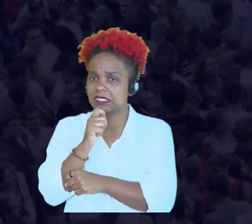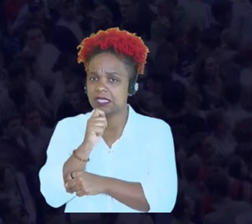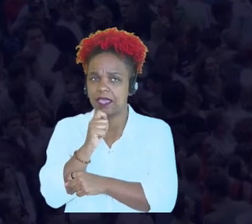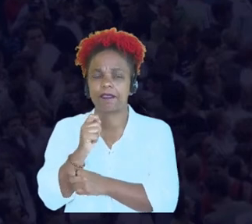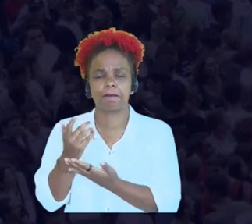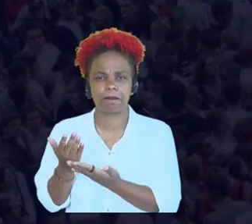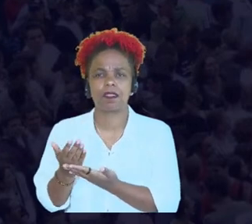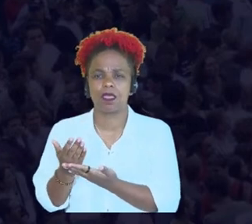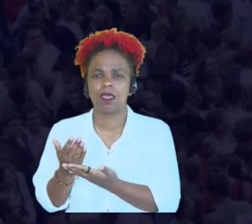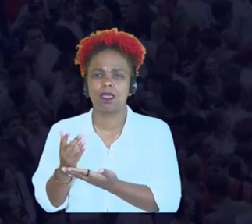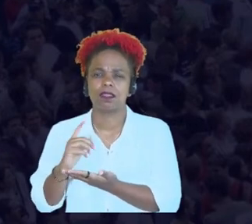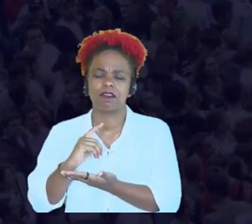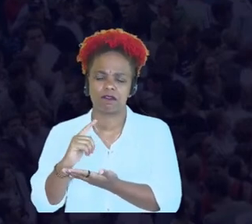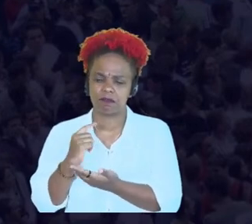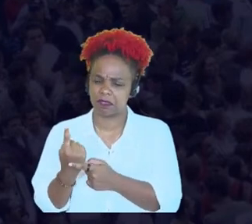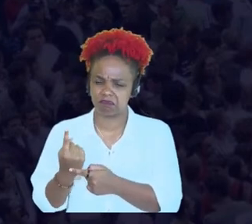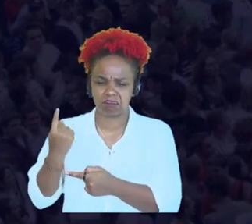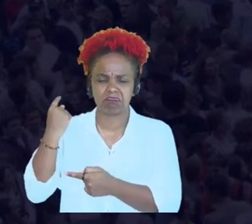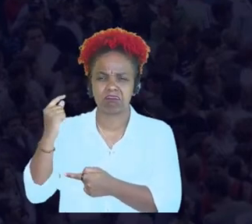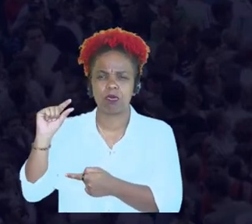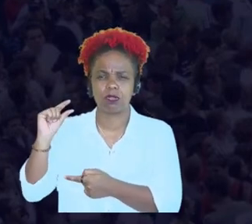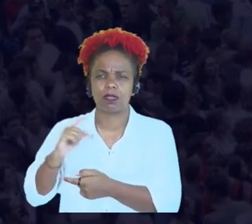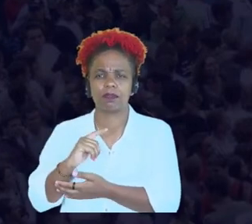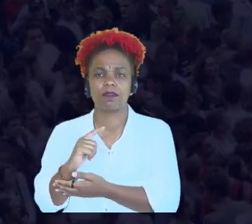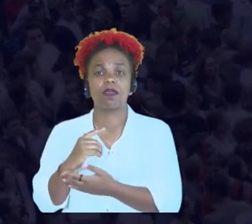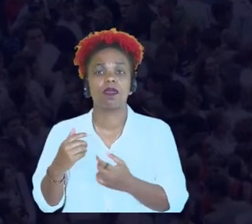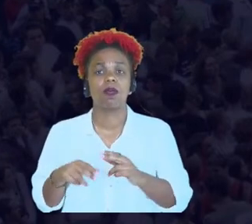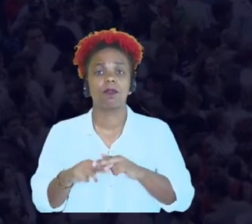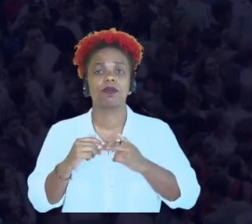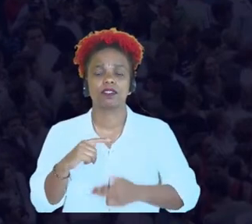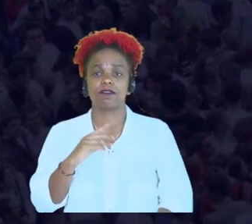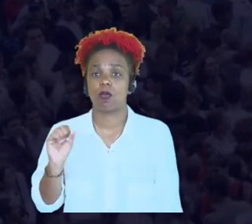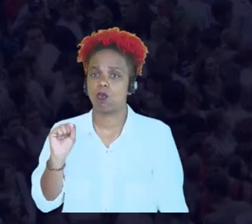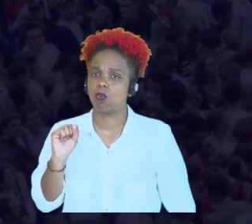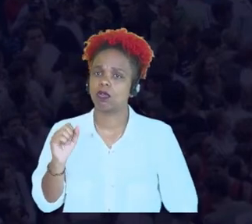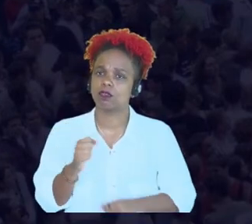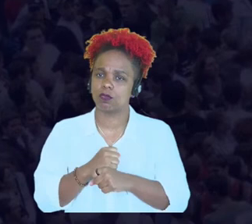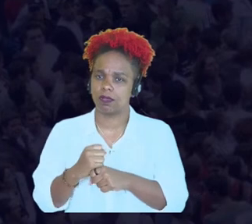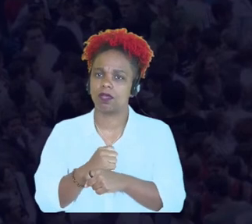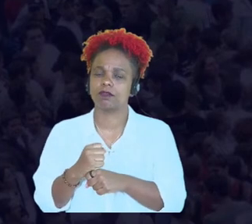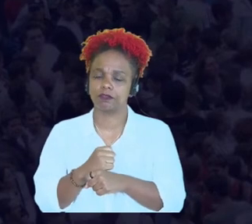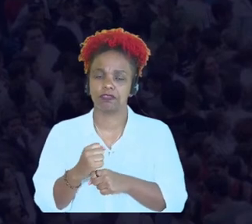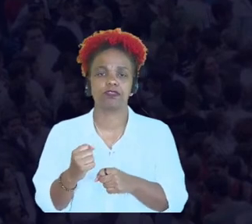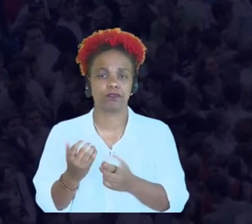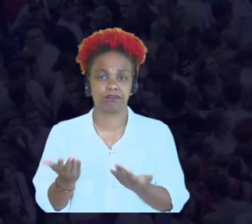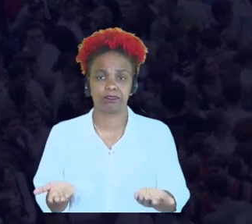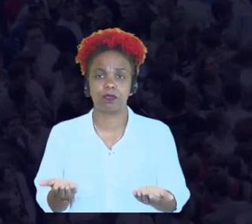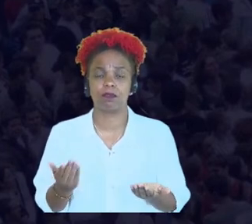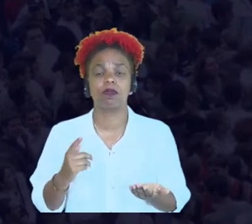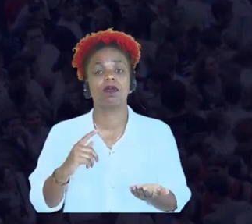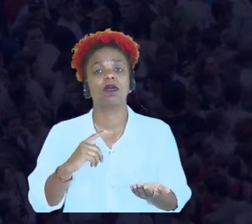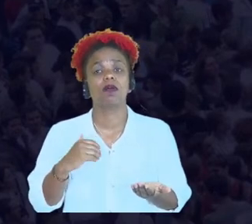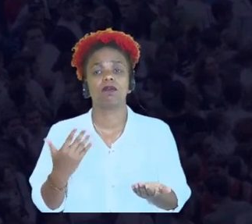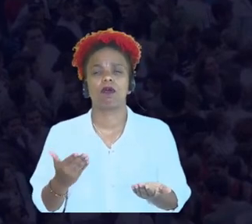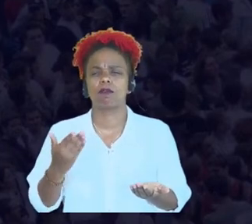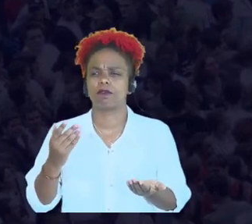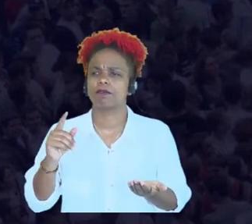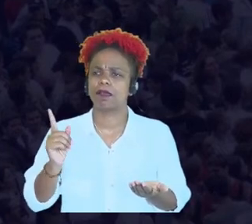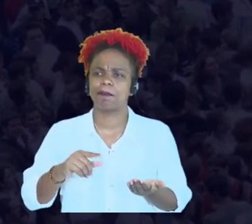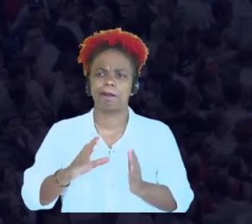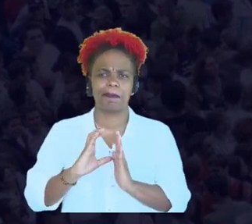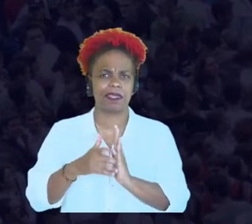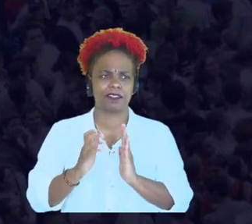última... já que o mandato de Senado é de 8 anos, né, essa definição do partido não é